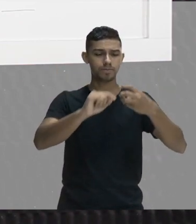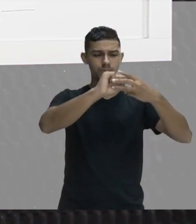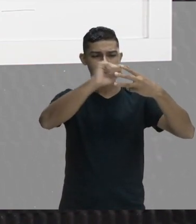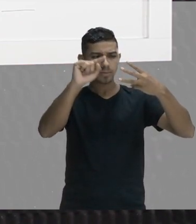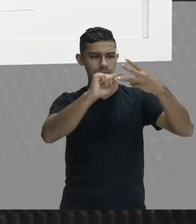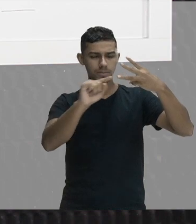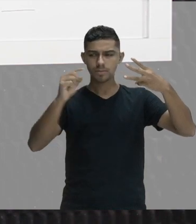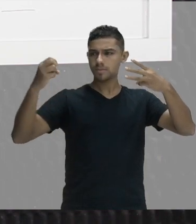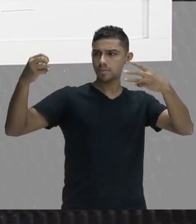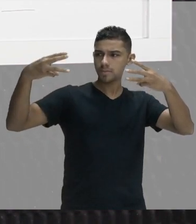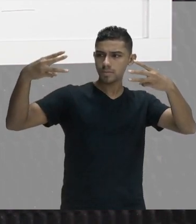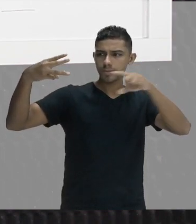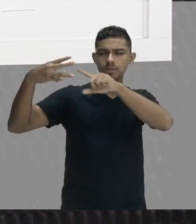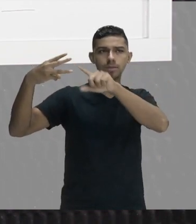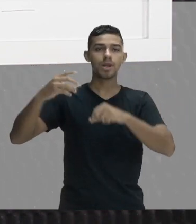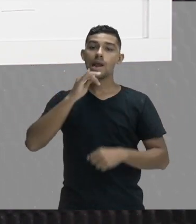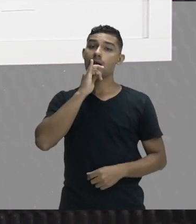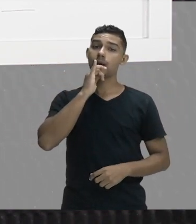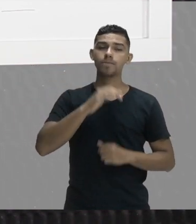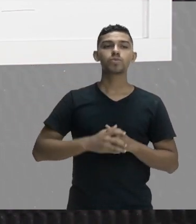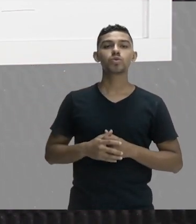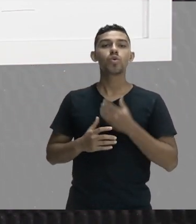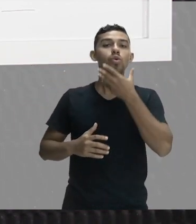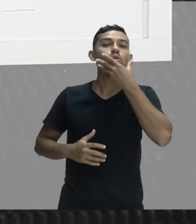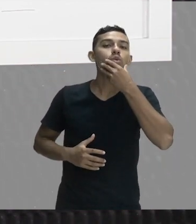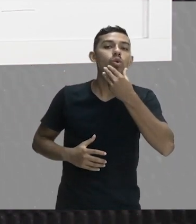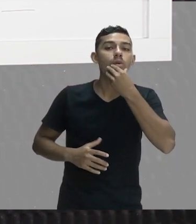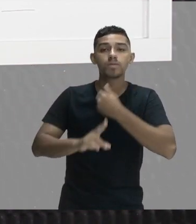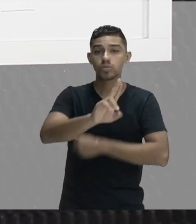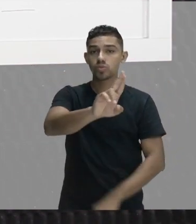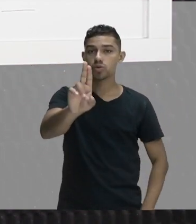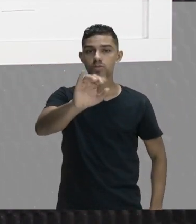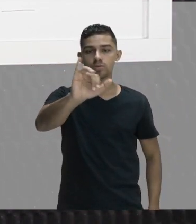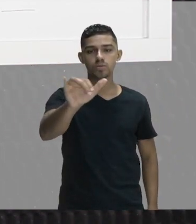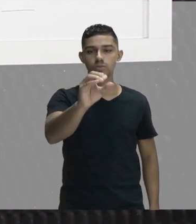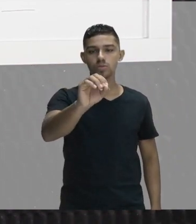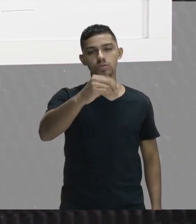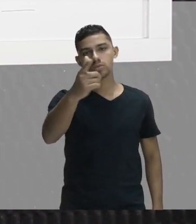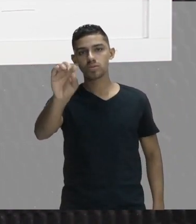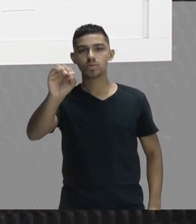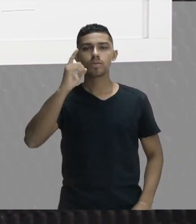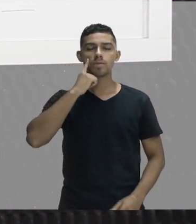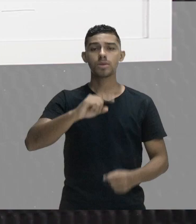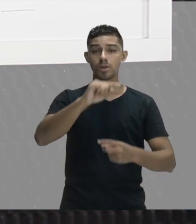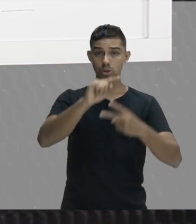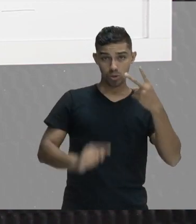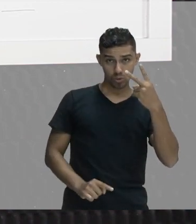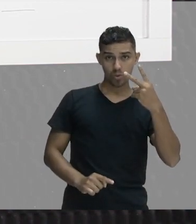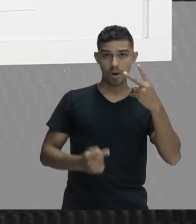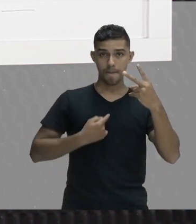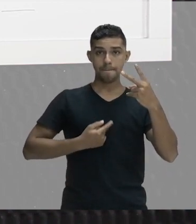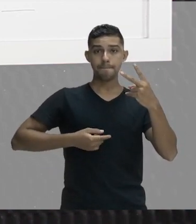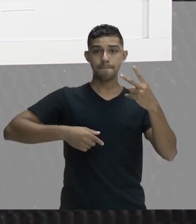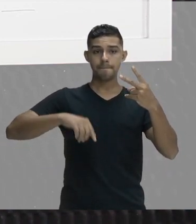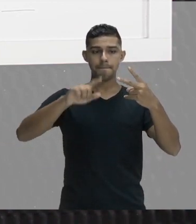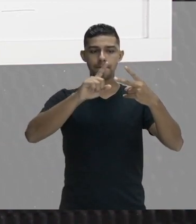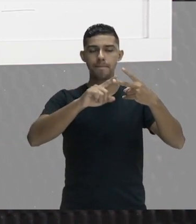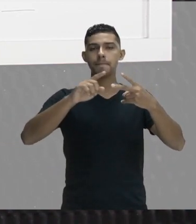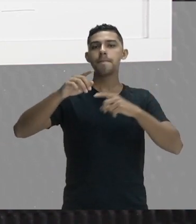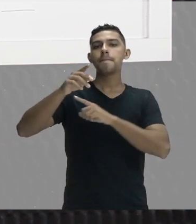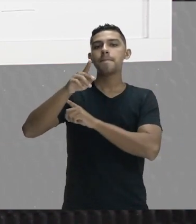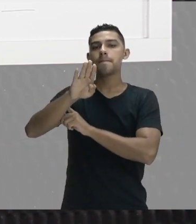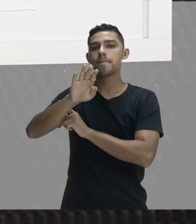possibilidades. Vamos supor que o João tem 2 bermudas e 4 camisas. Certo? O que a gente vai fazer aqui